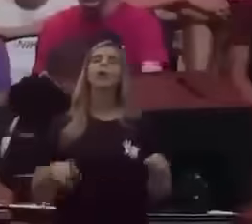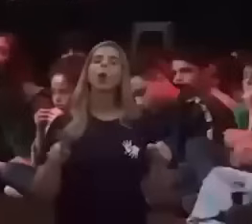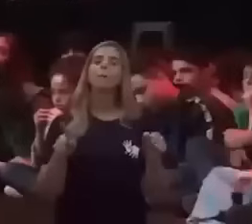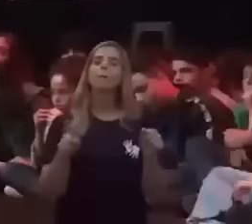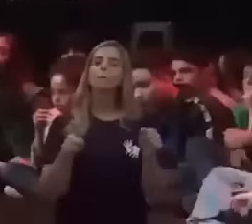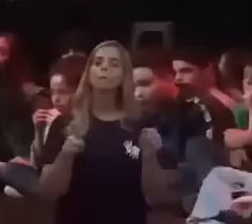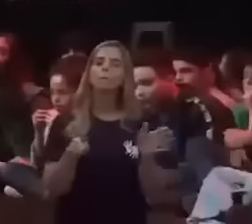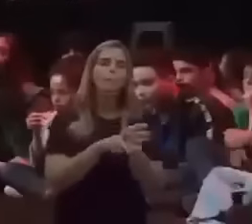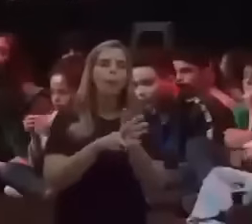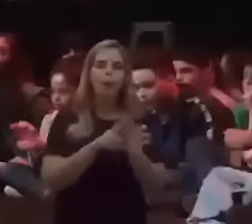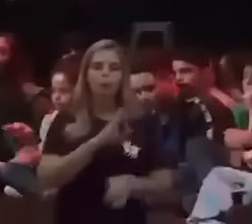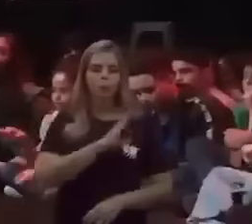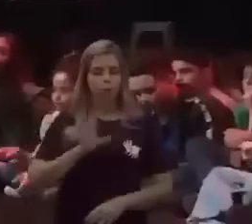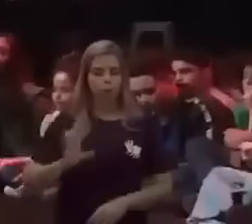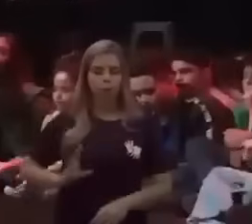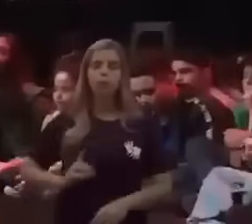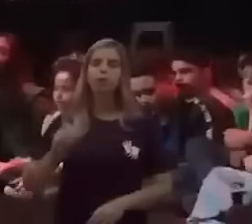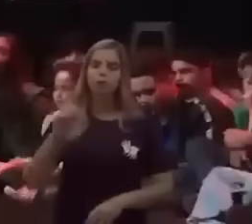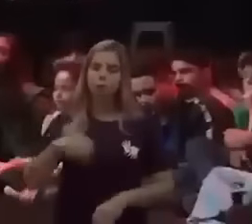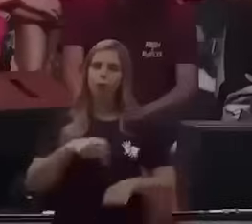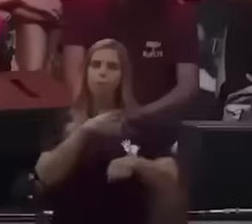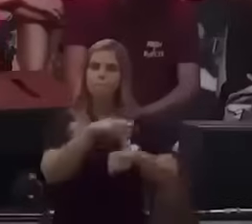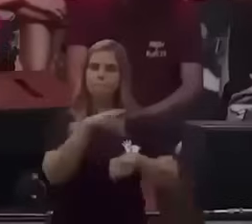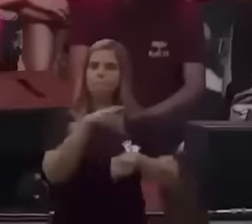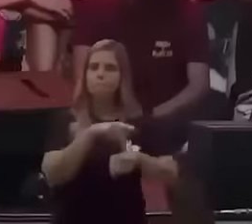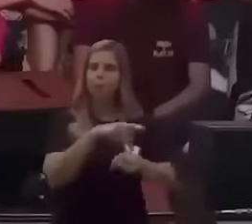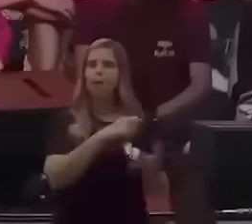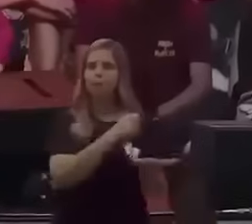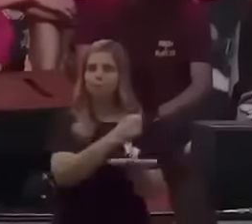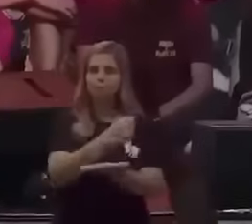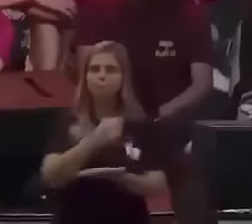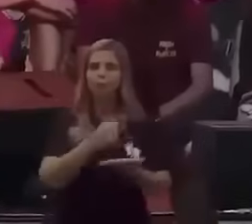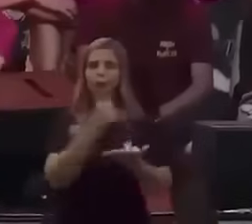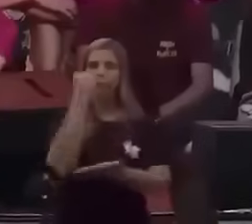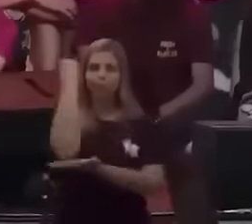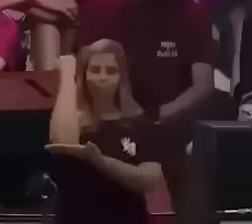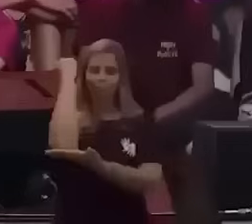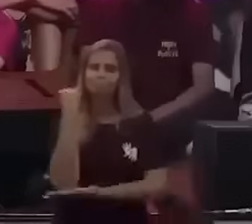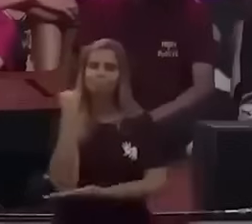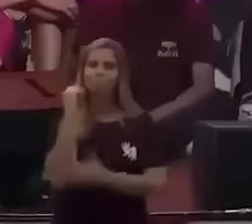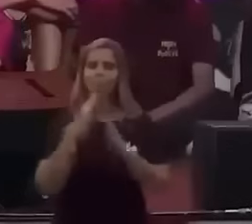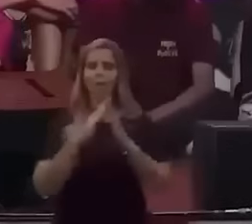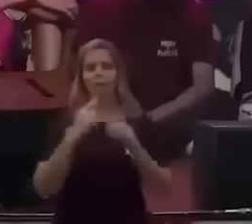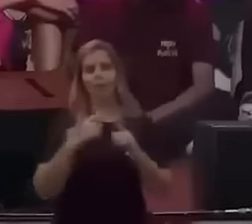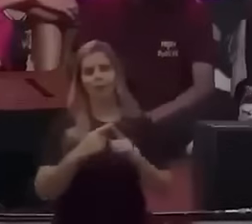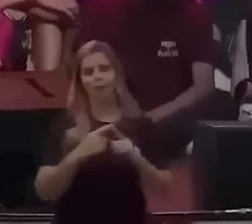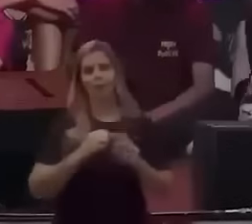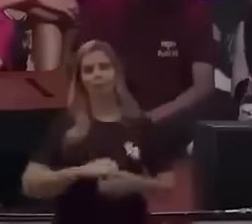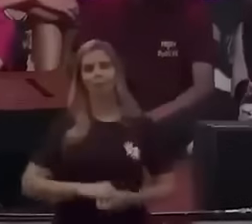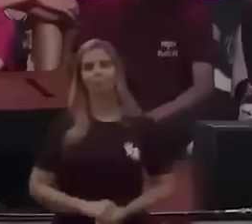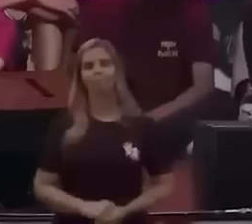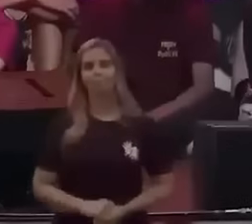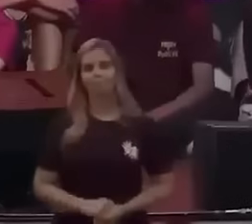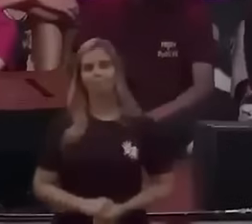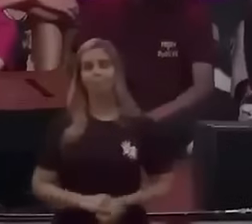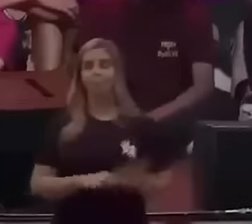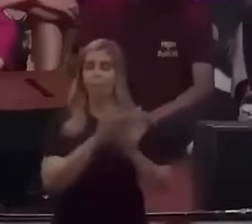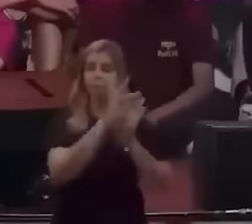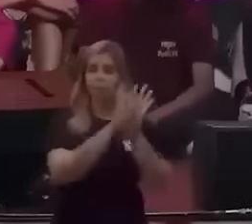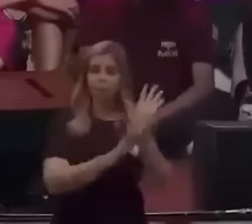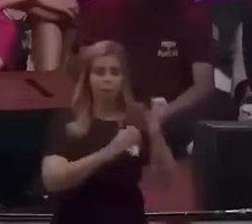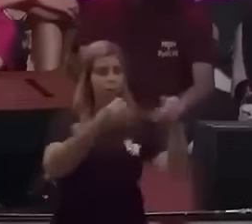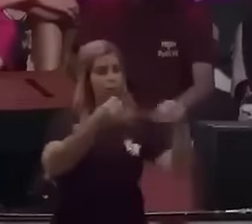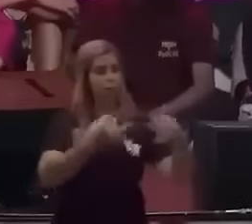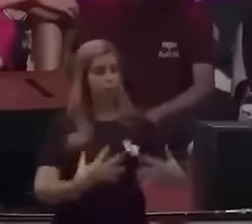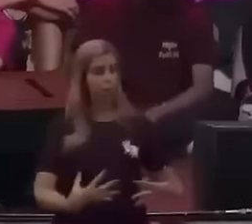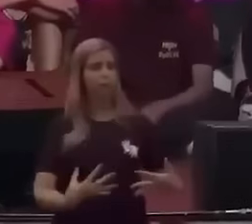próprio Cristo é a pedra fundamental sobre a qual a igreja está edificada. E o texto nos leva a